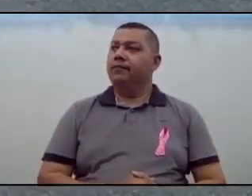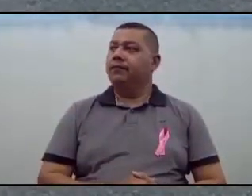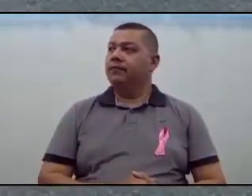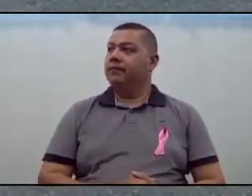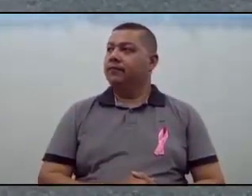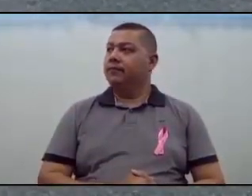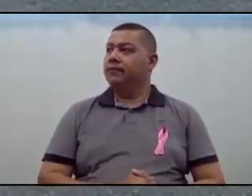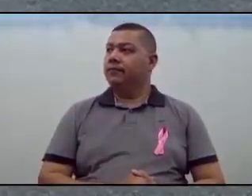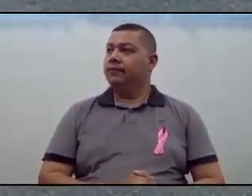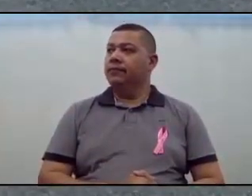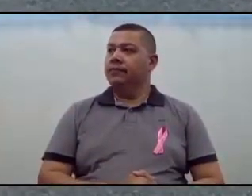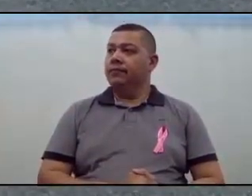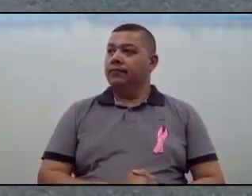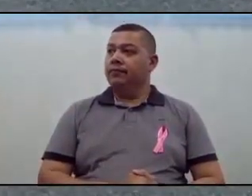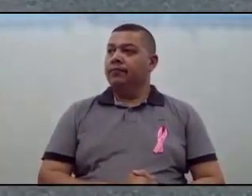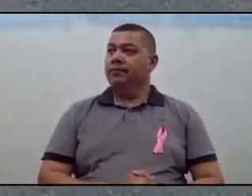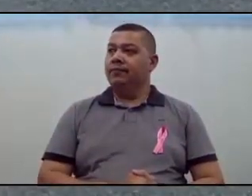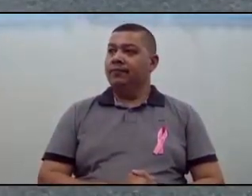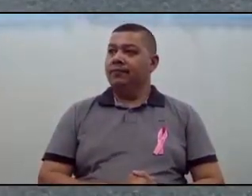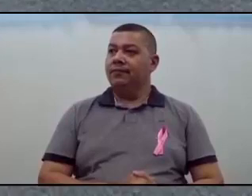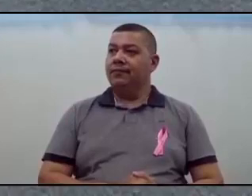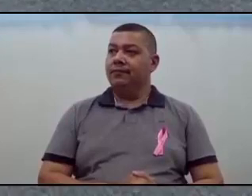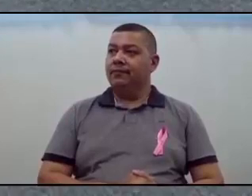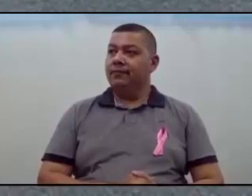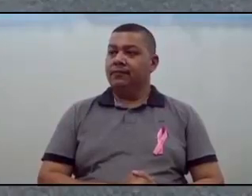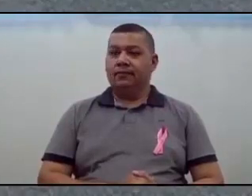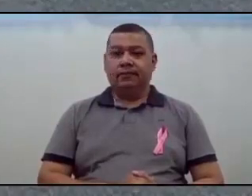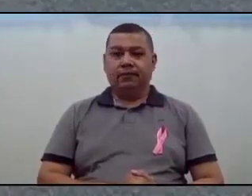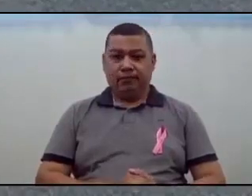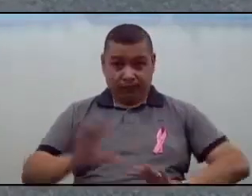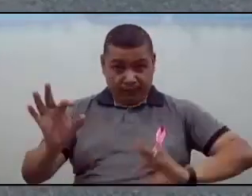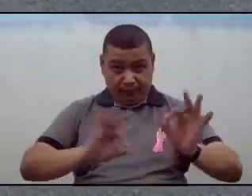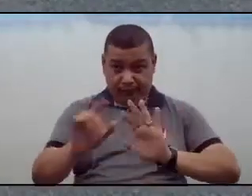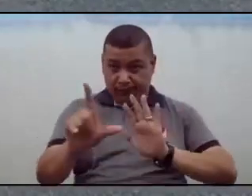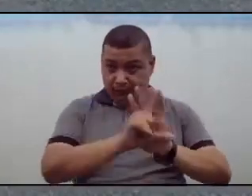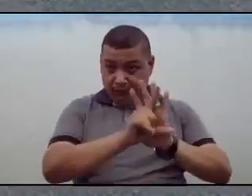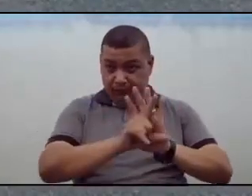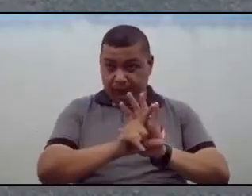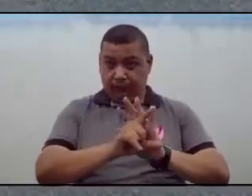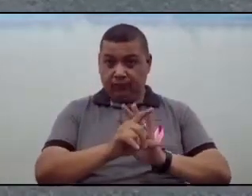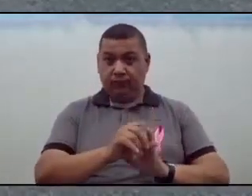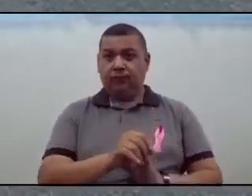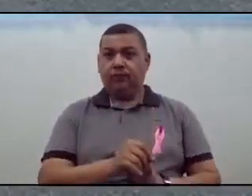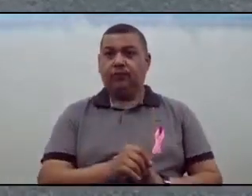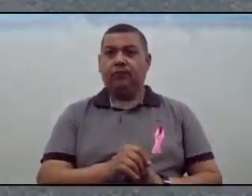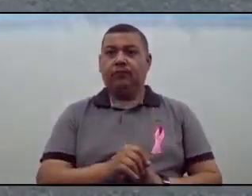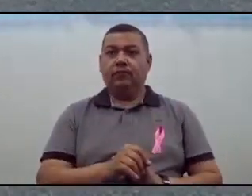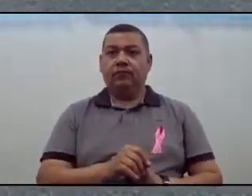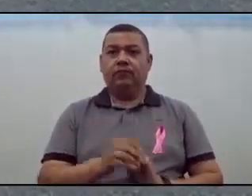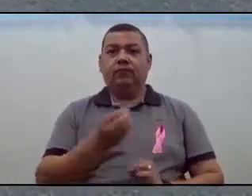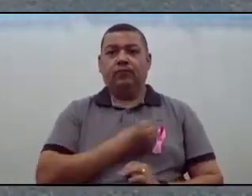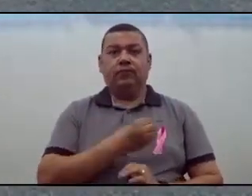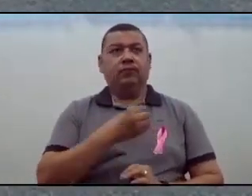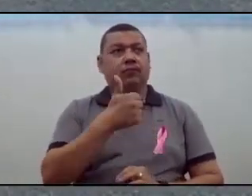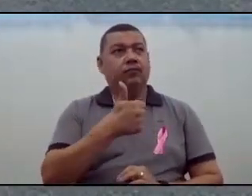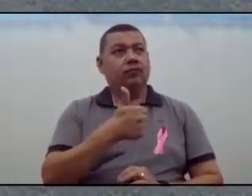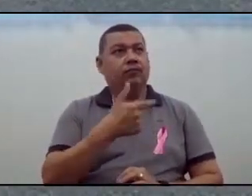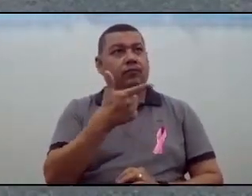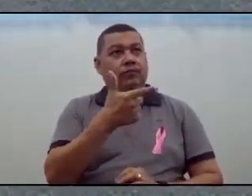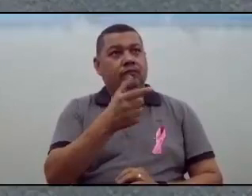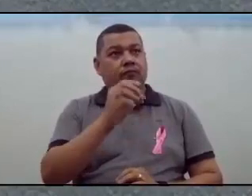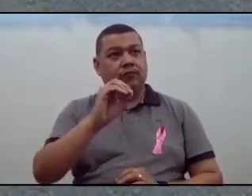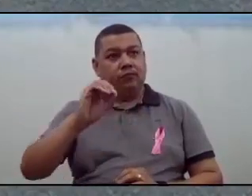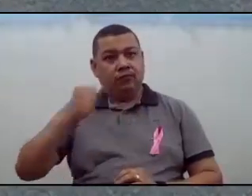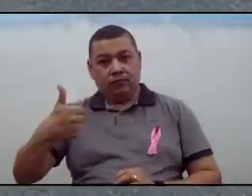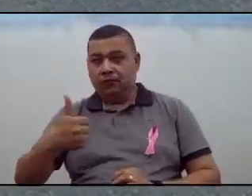presidente, do projeto de emenda à lei orgânica número 1/2021, da nossa